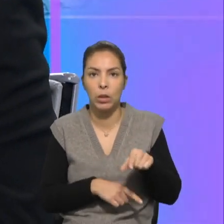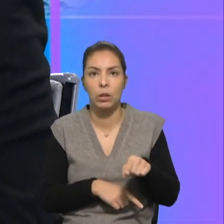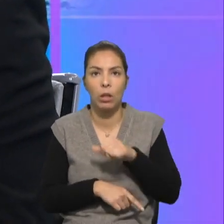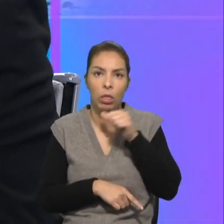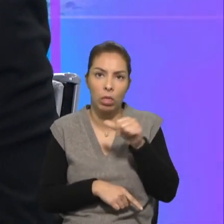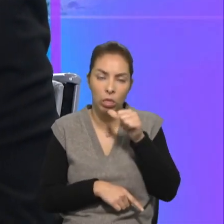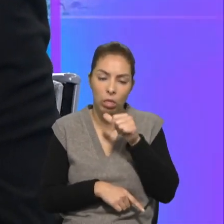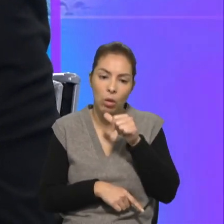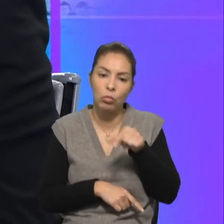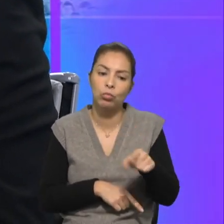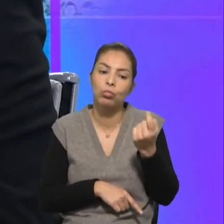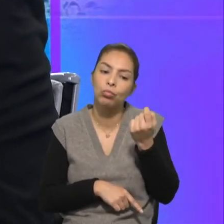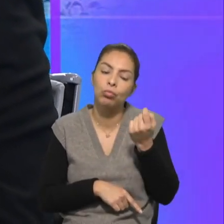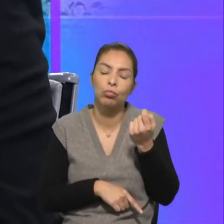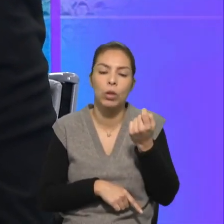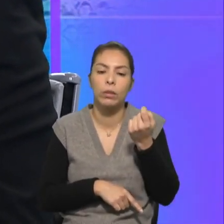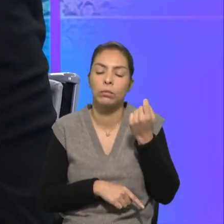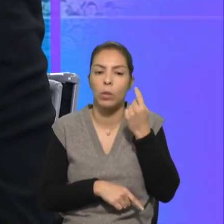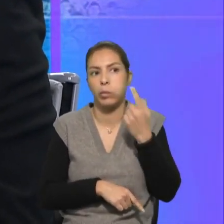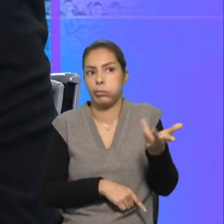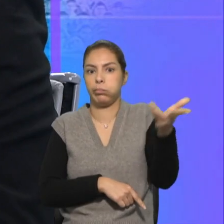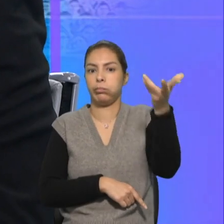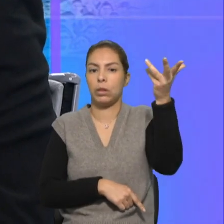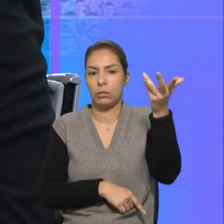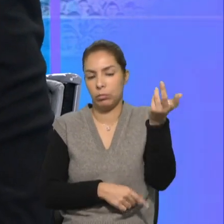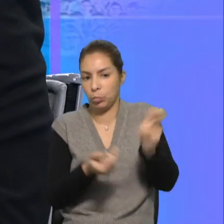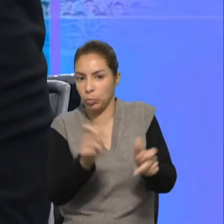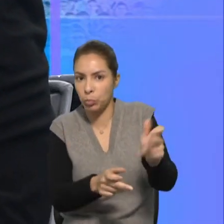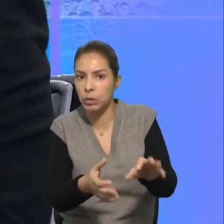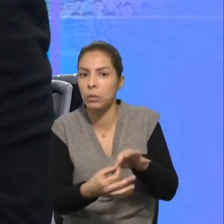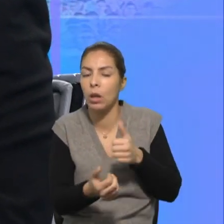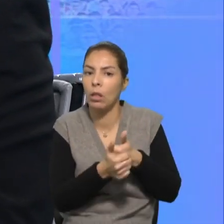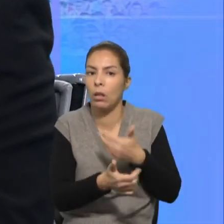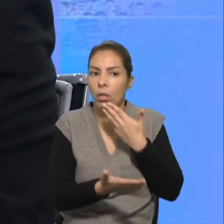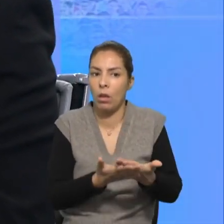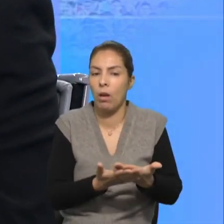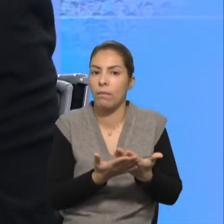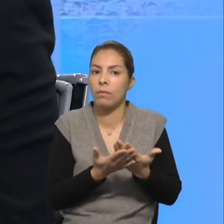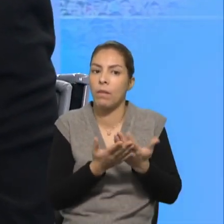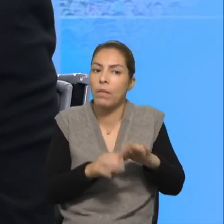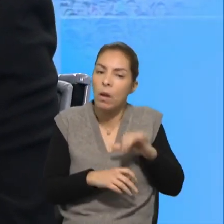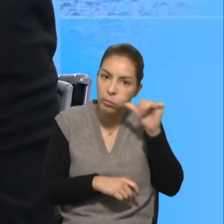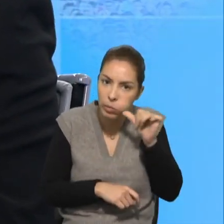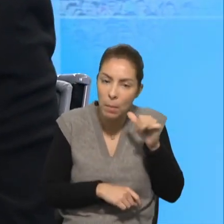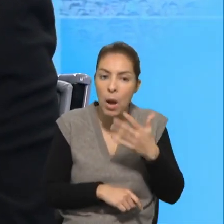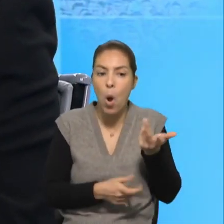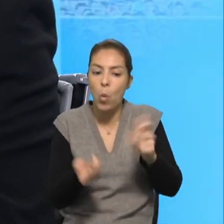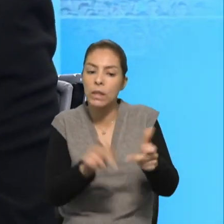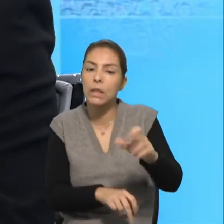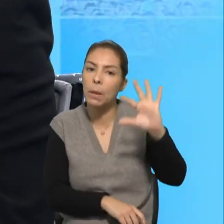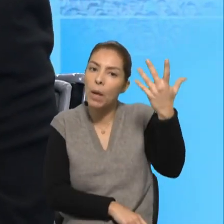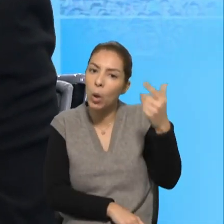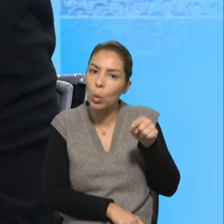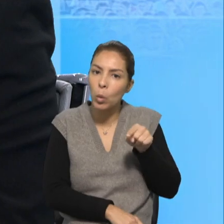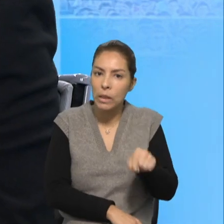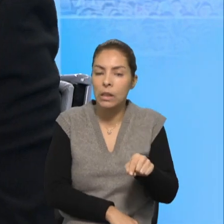não seja um evento, enfim, que aparece e vamos realizarmos e fica acabado, mas que seja um acontecimento que